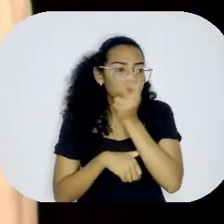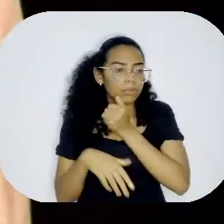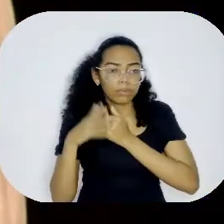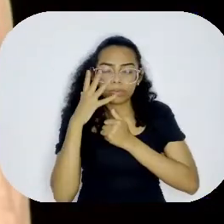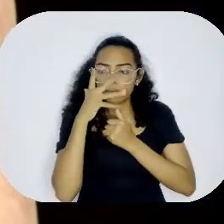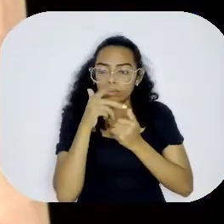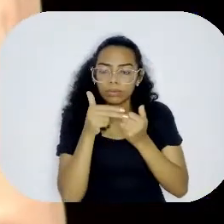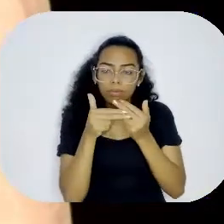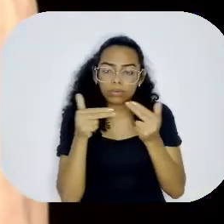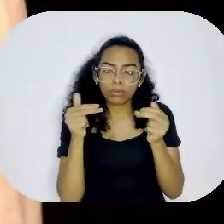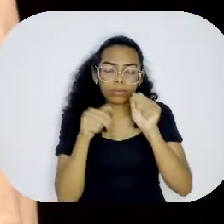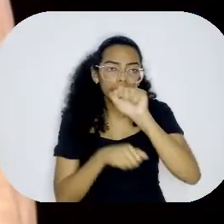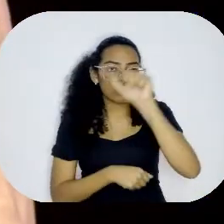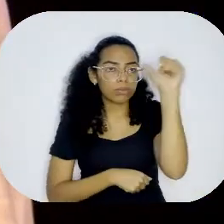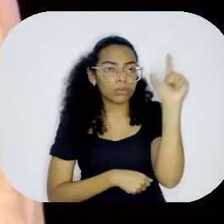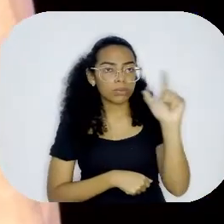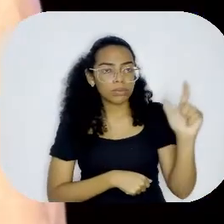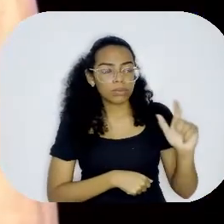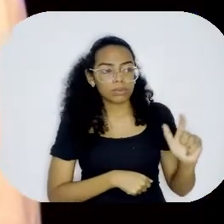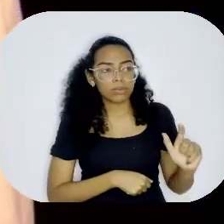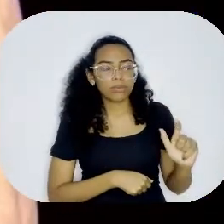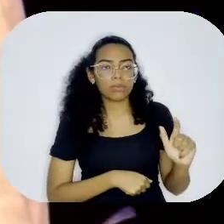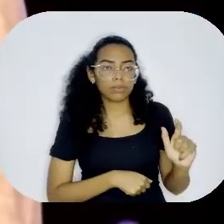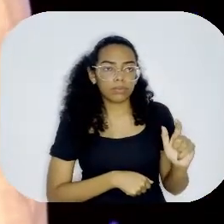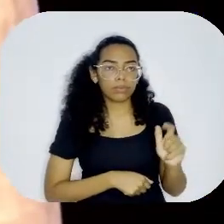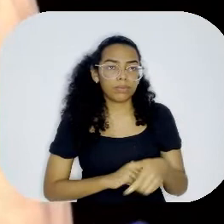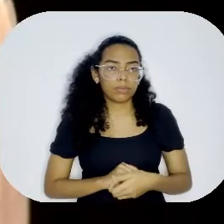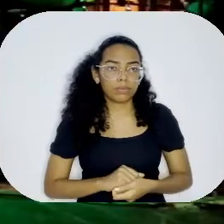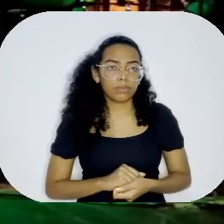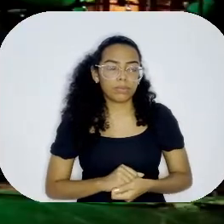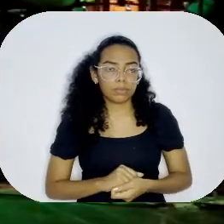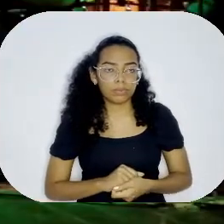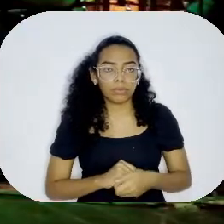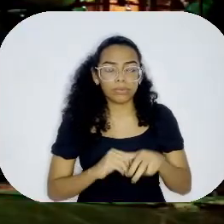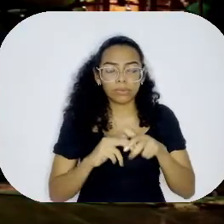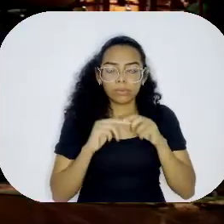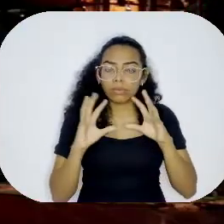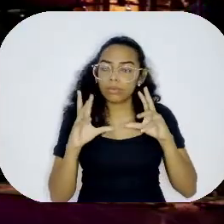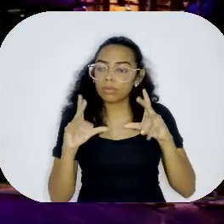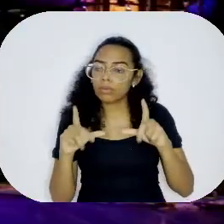cor, tão uniforme, tão azul,